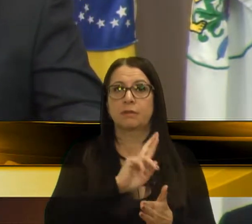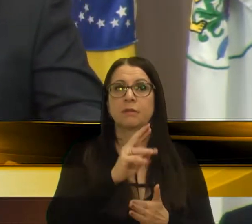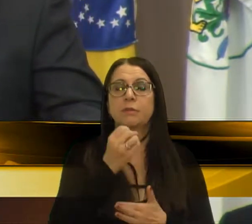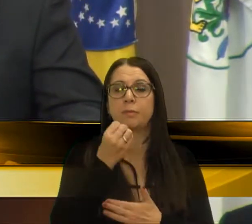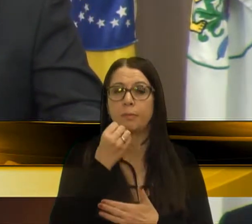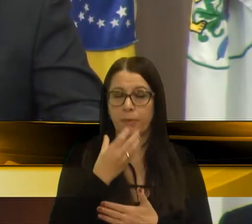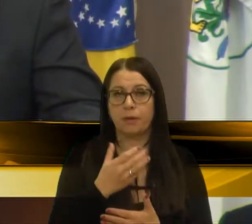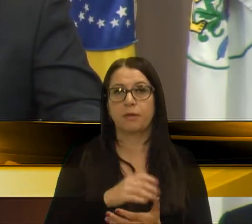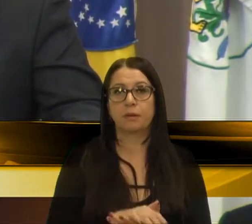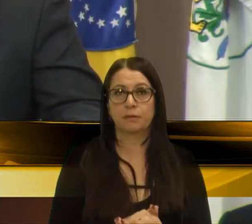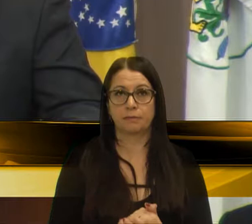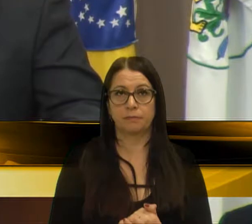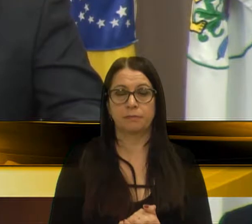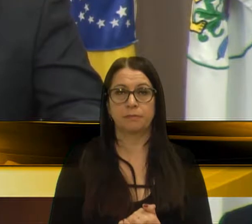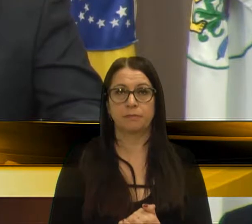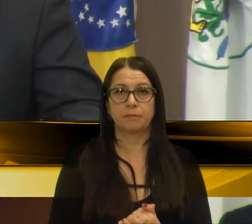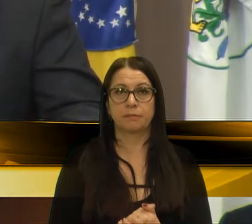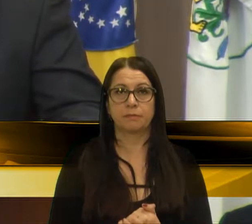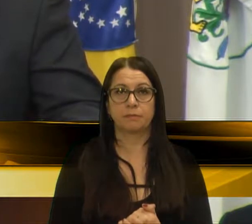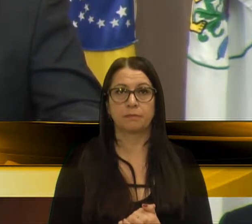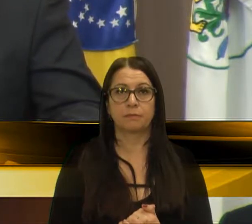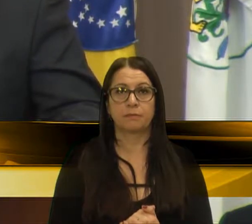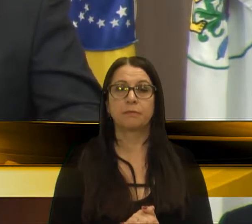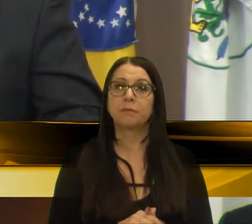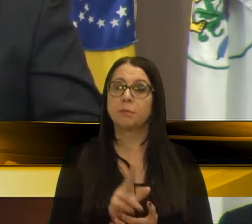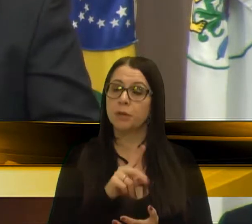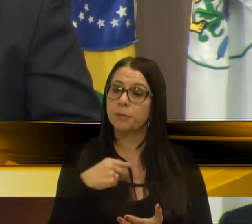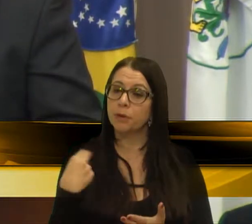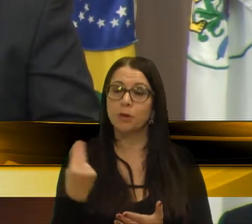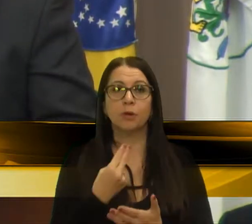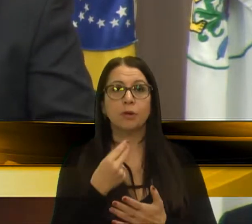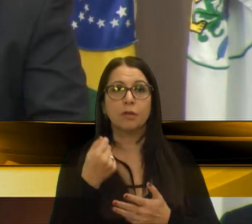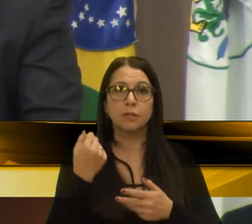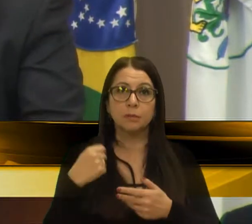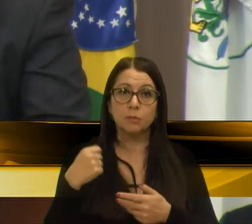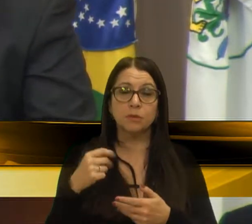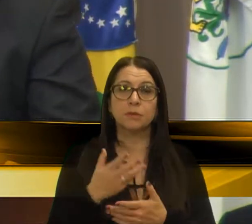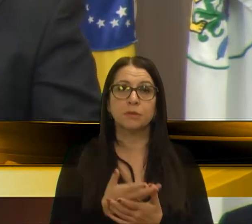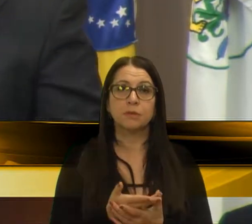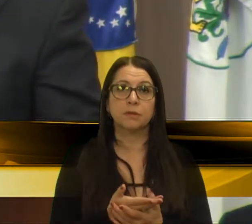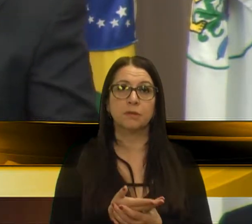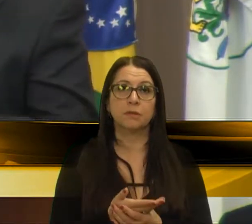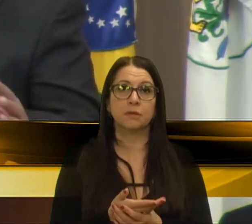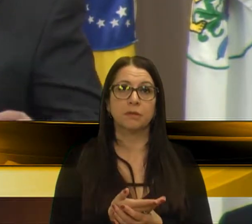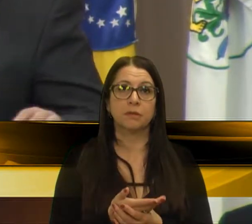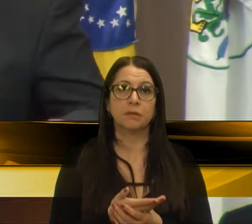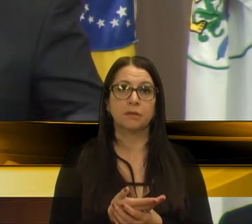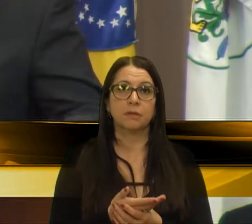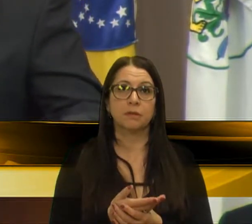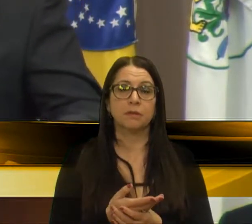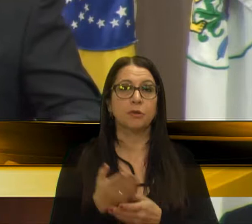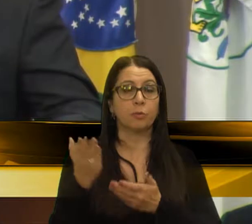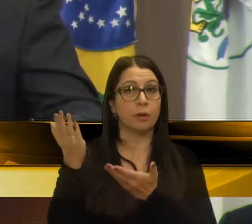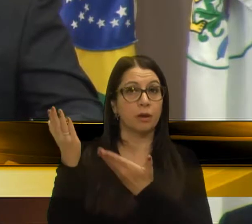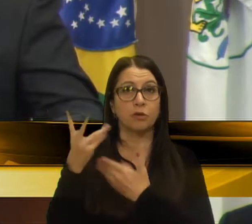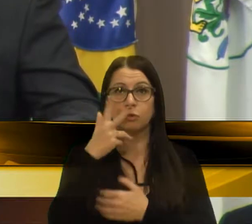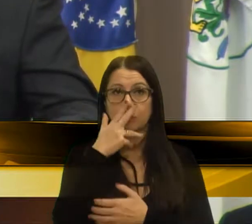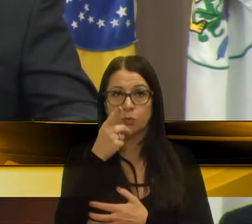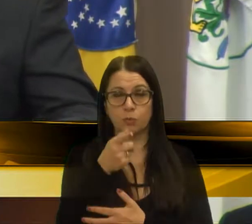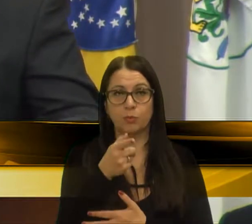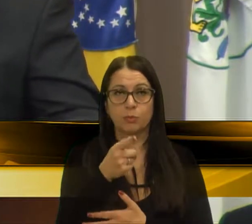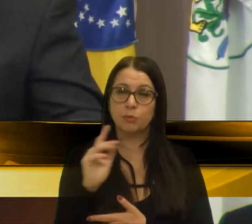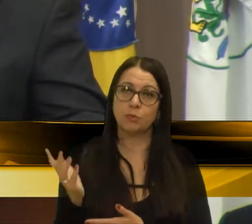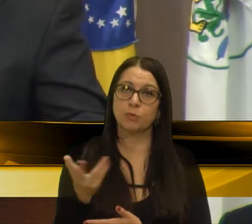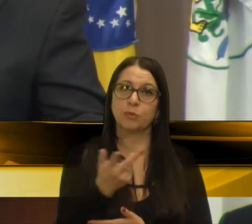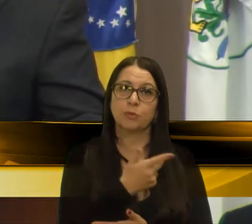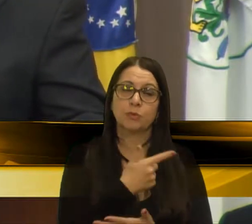bem, vereador, porque para nós precisamos que, quando anda uma homenagem dessa, que